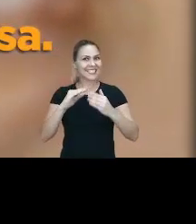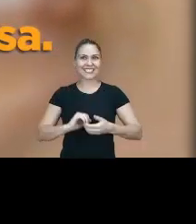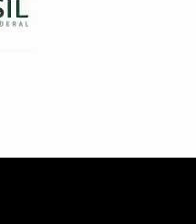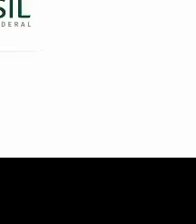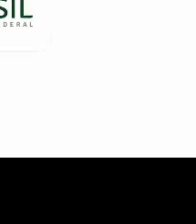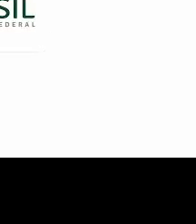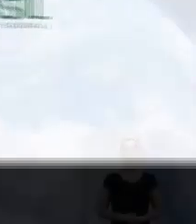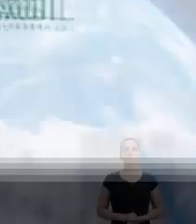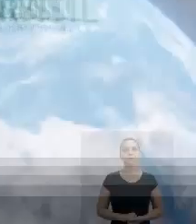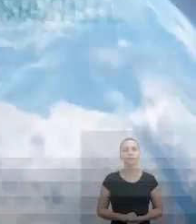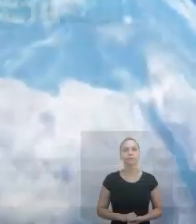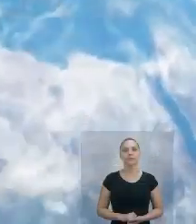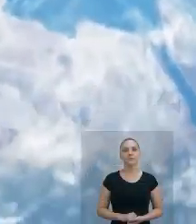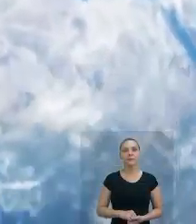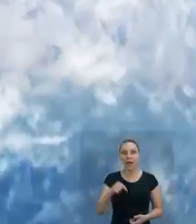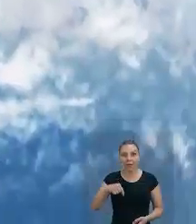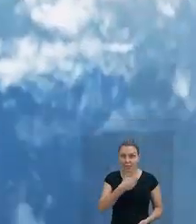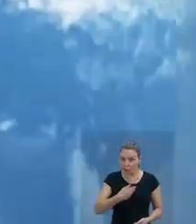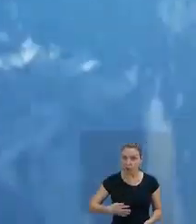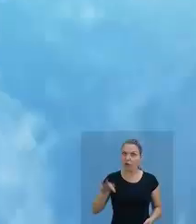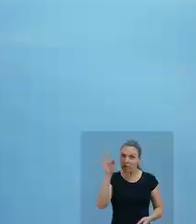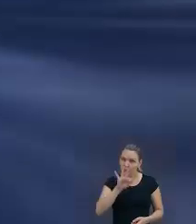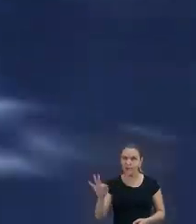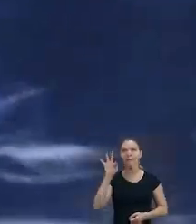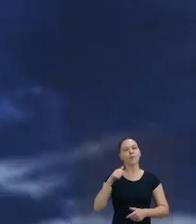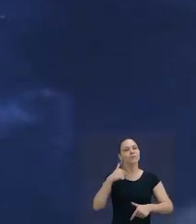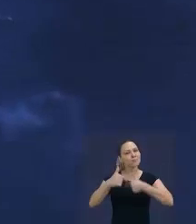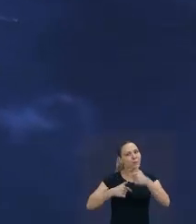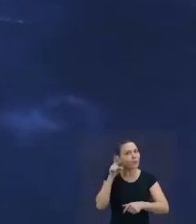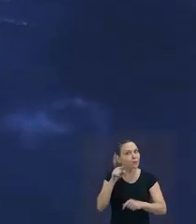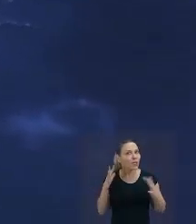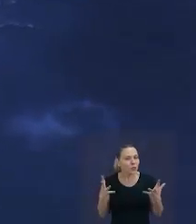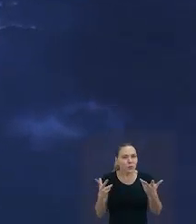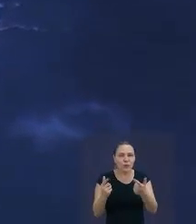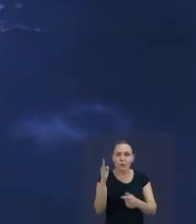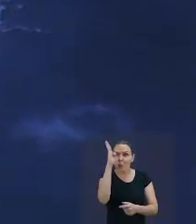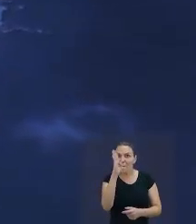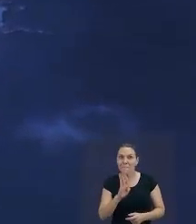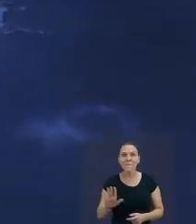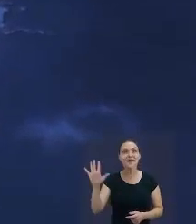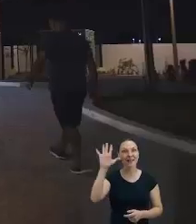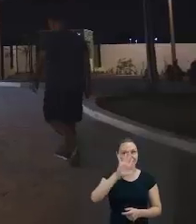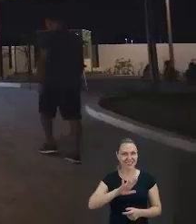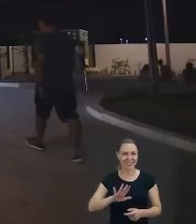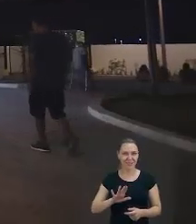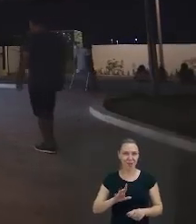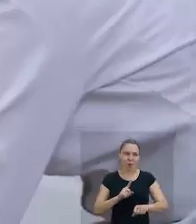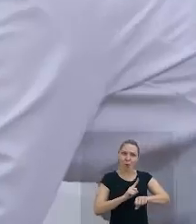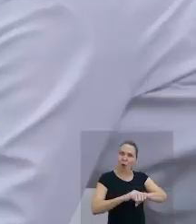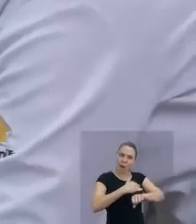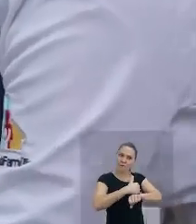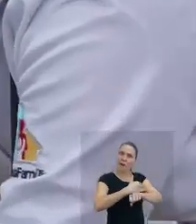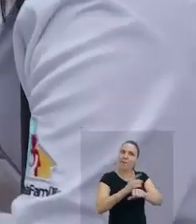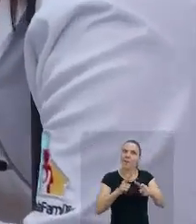sair de casa. Aqui é o Governo Federal, trabalhando por você e todo o Brasil. É horário